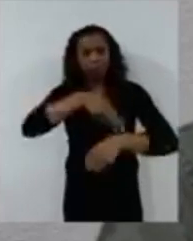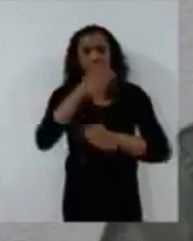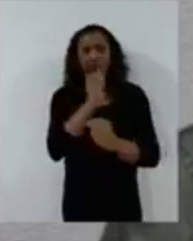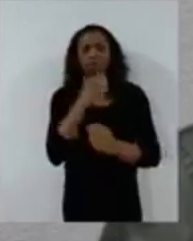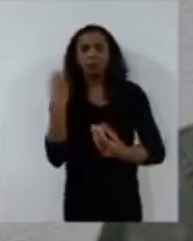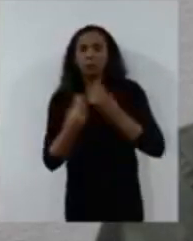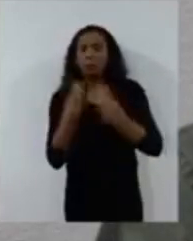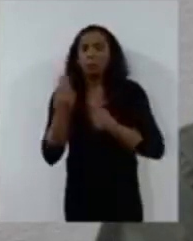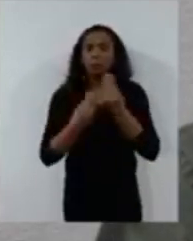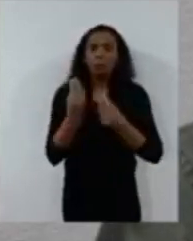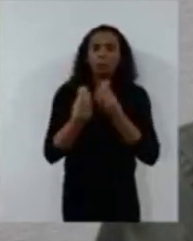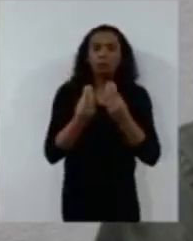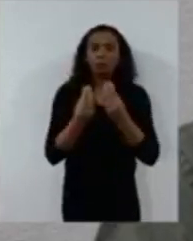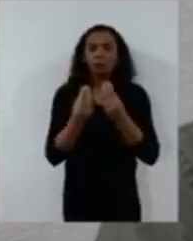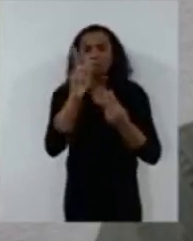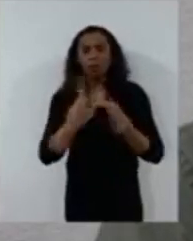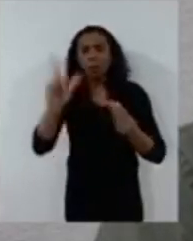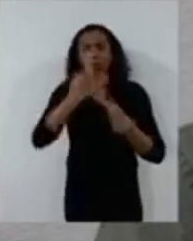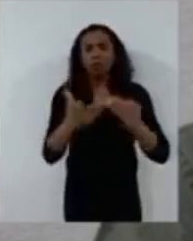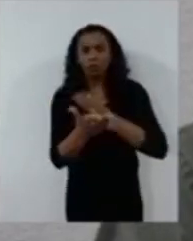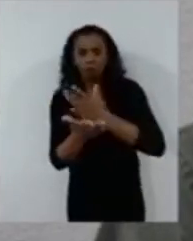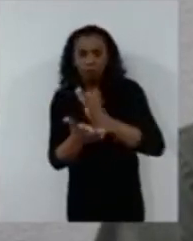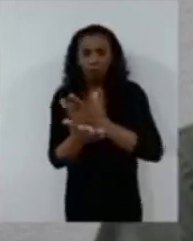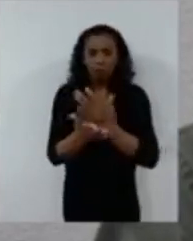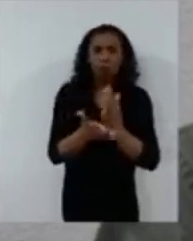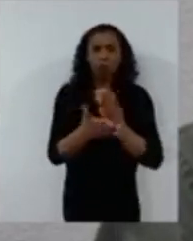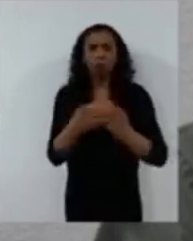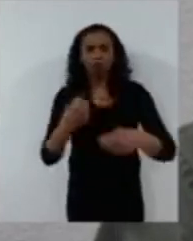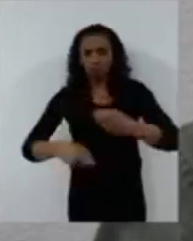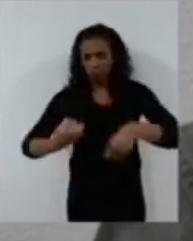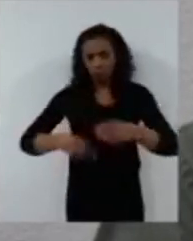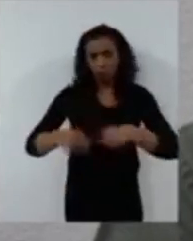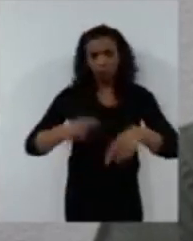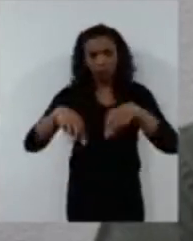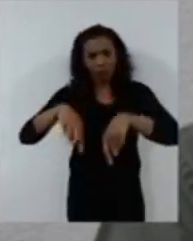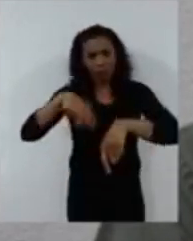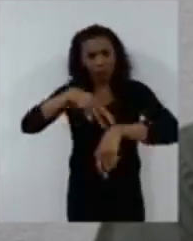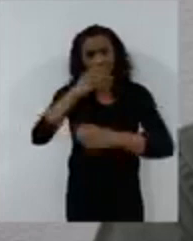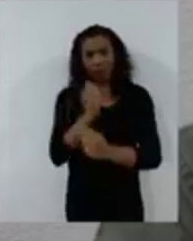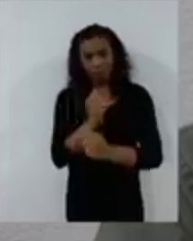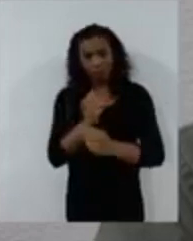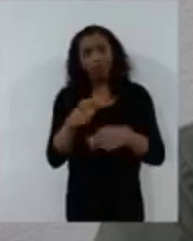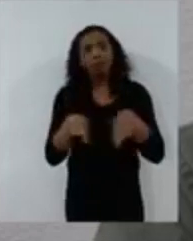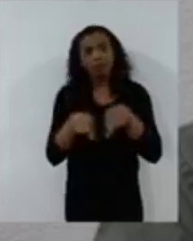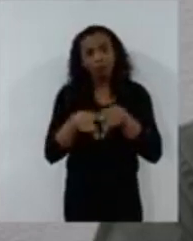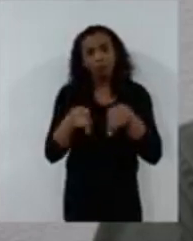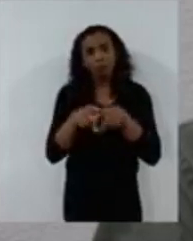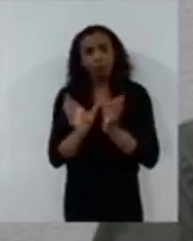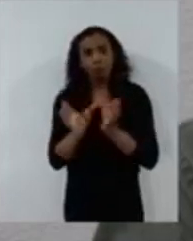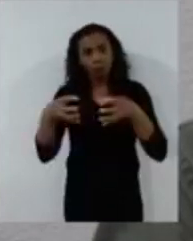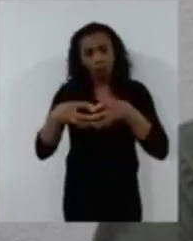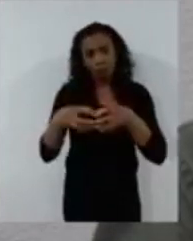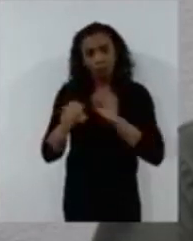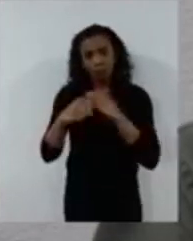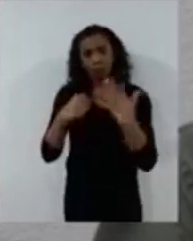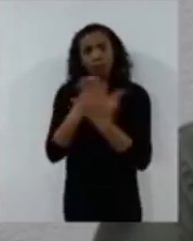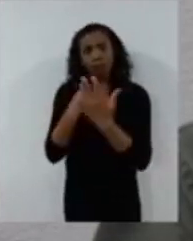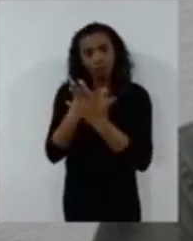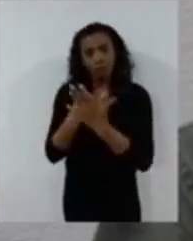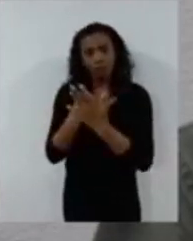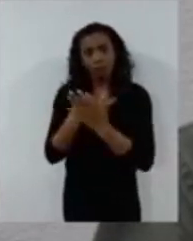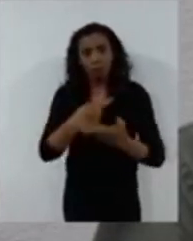semana seguinte. Então, o comitê, baseado em dados estatísticos,